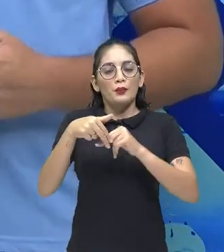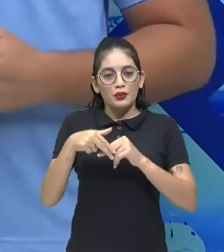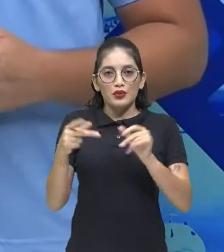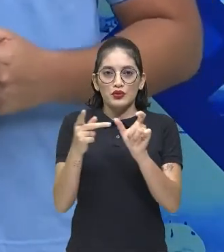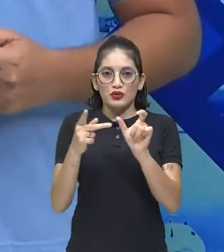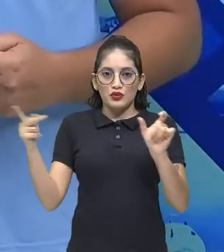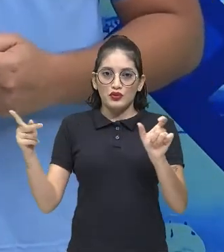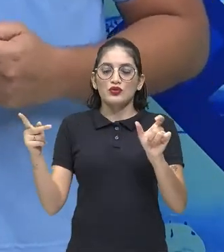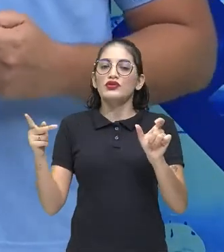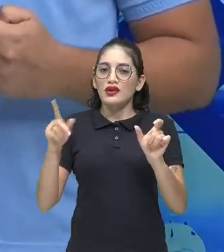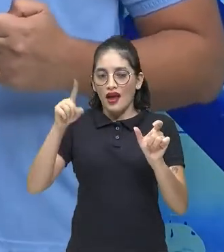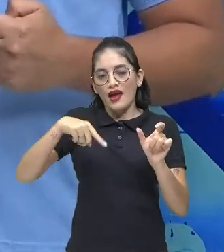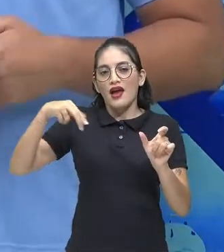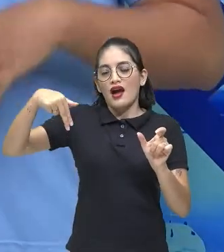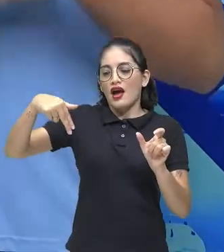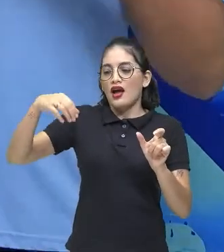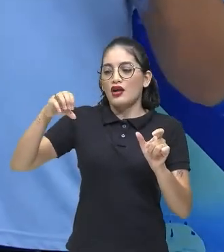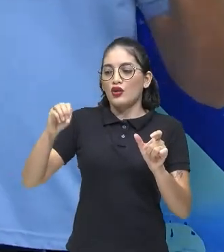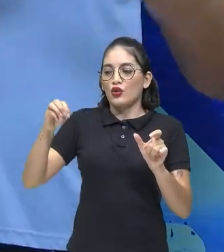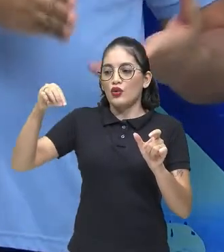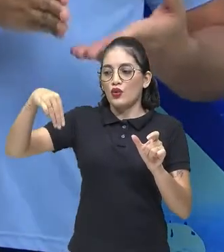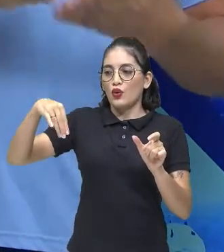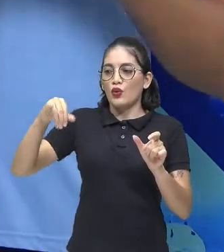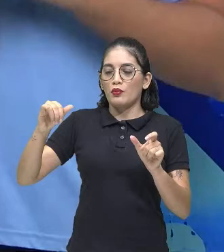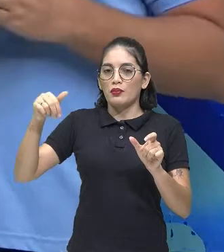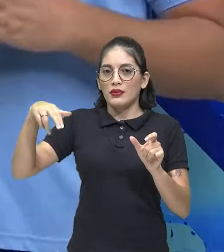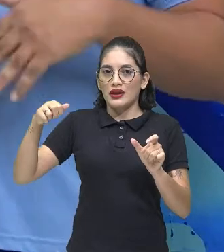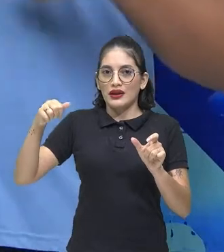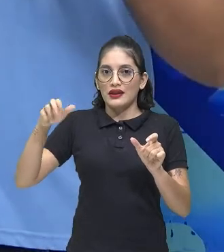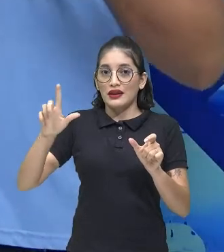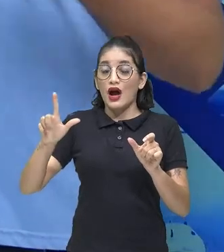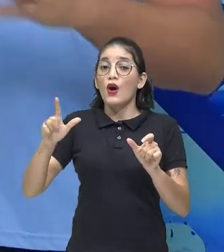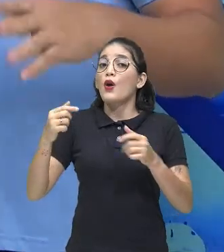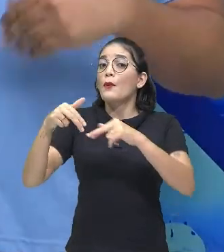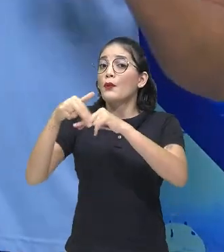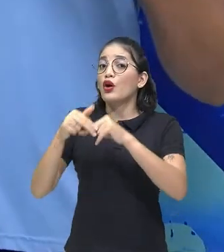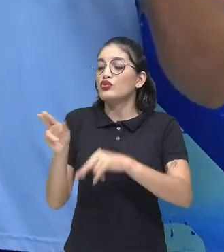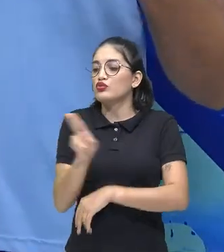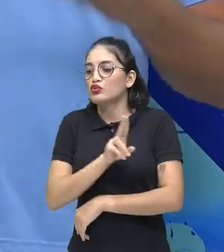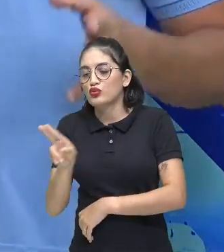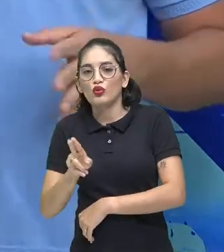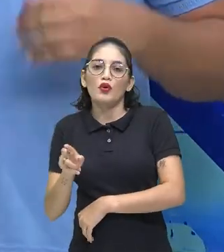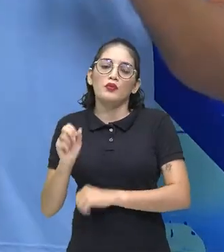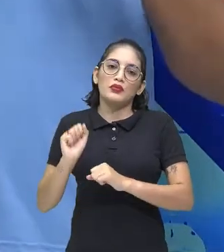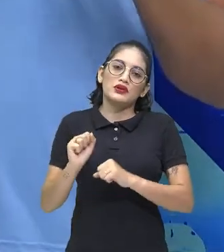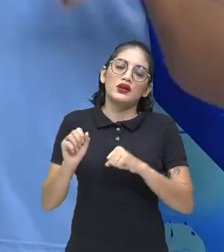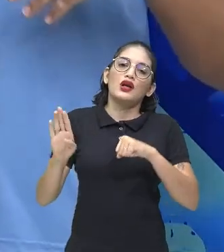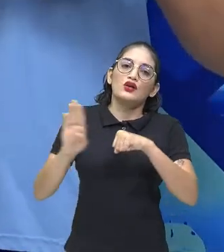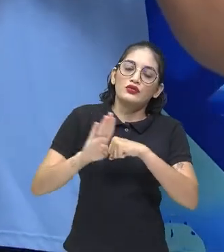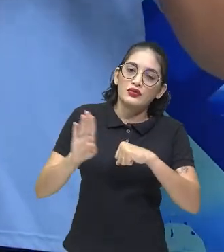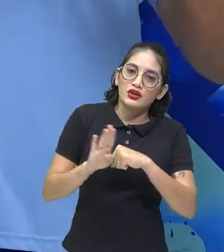de nominal. Nominal vem da palavra nome, certo? Substantivos, adjetivos, palavras que